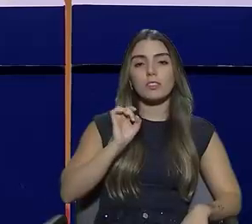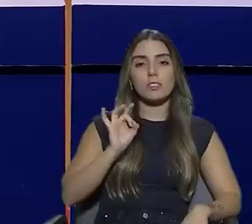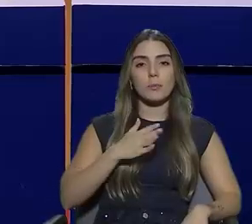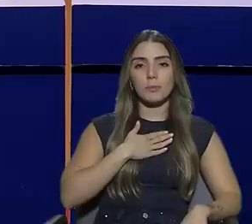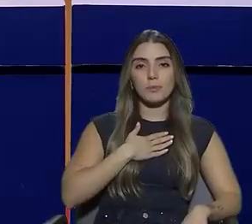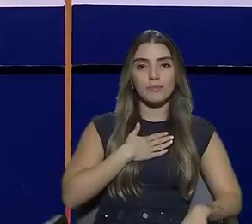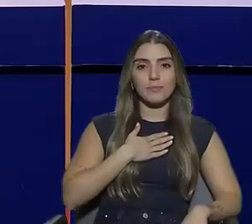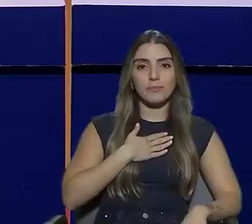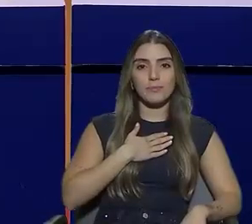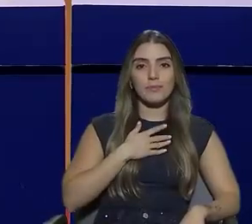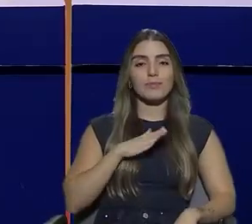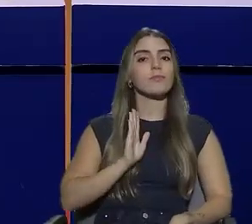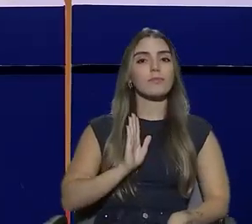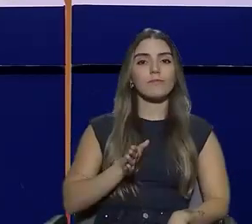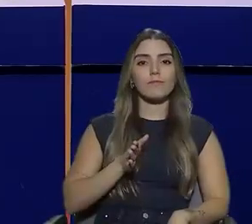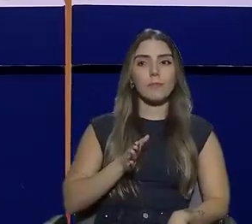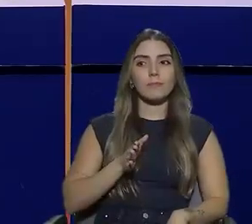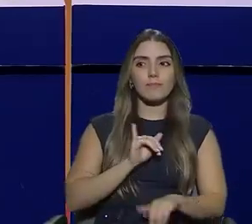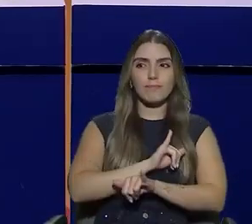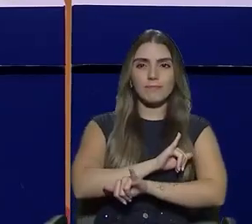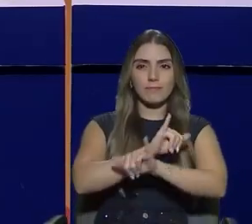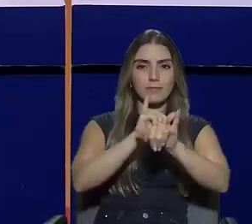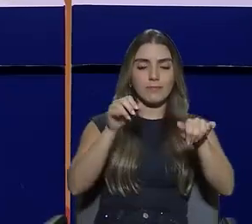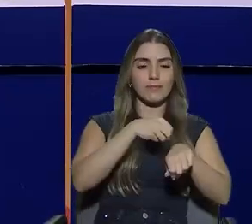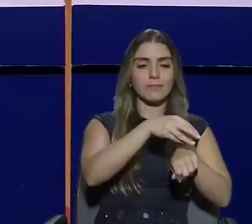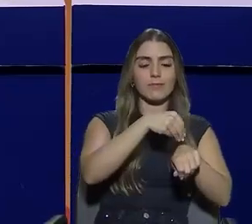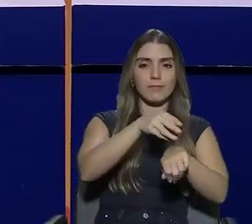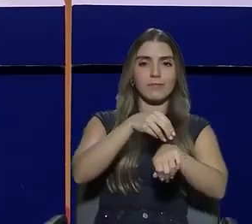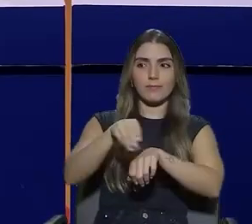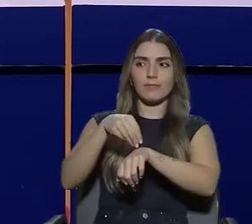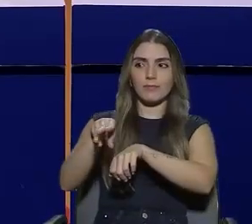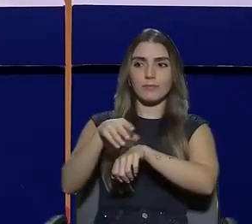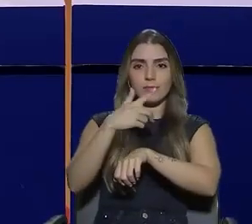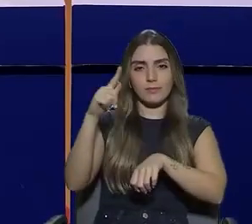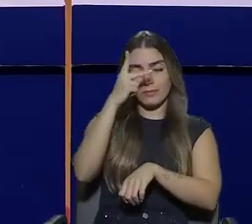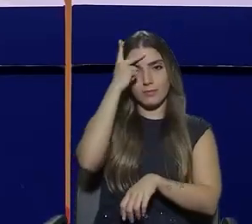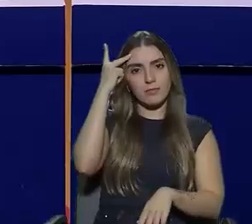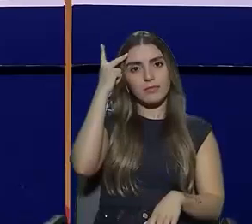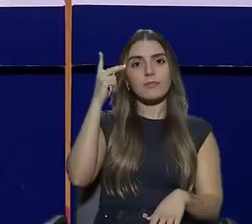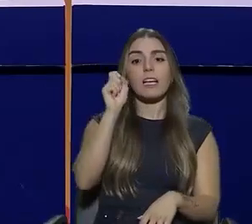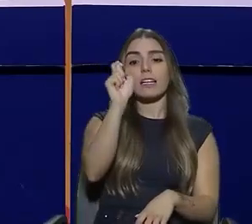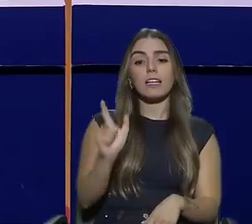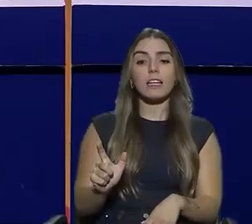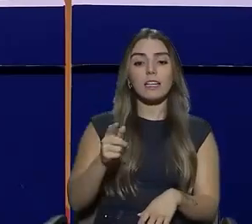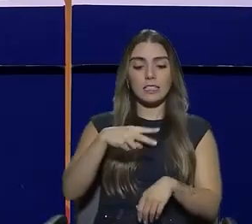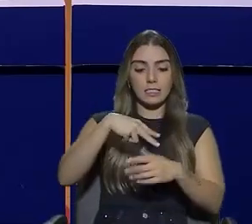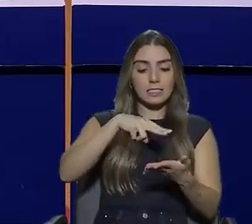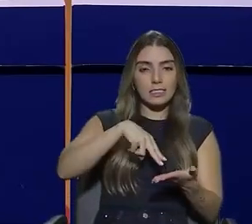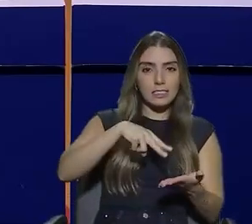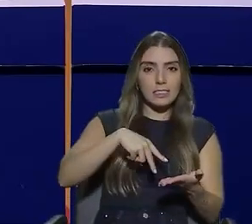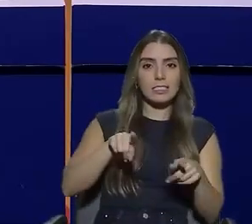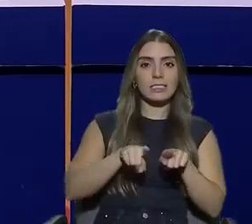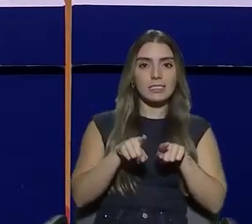que eu já tinha feito esse repasse e que, de alguma forma, quem fosse ler também se identificasse com o